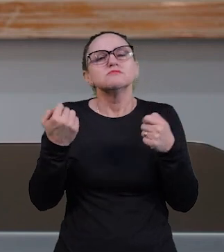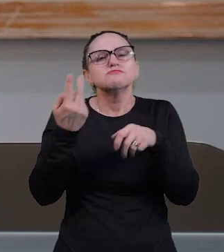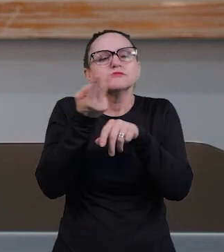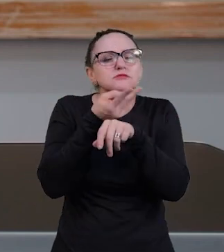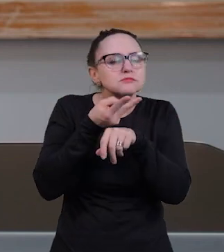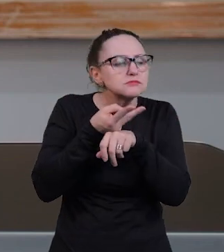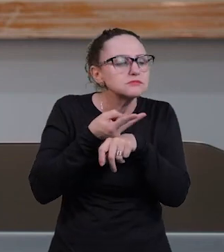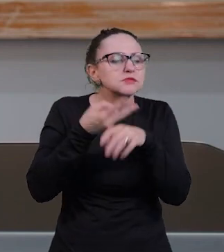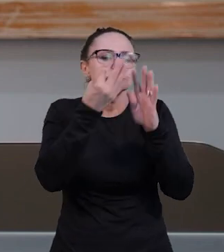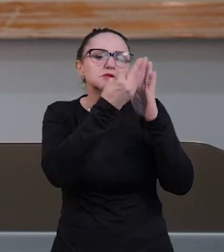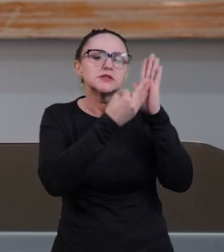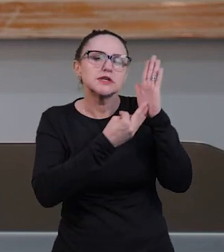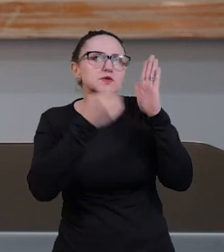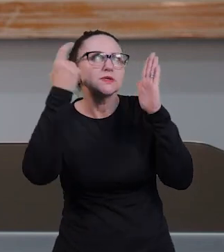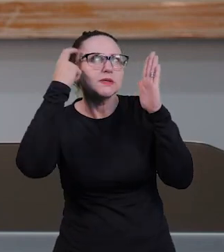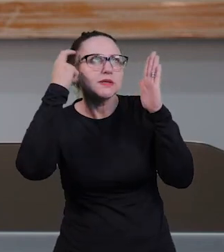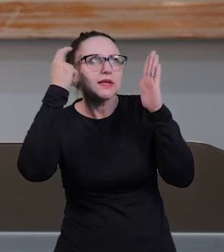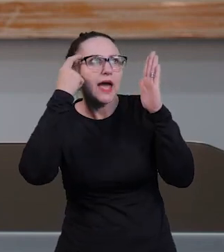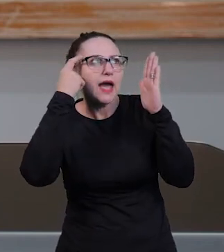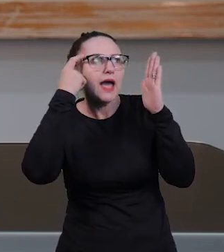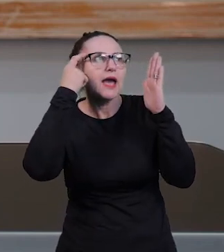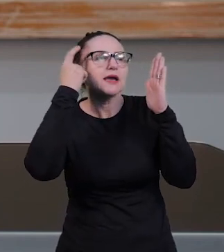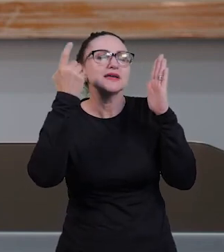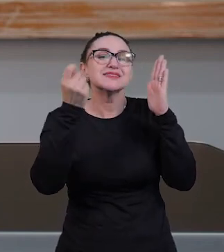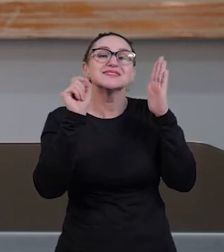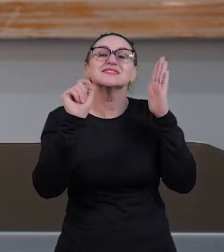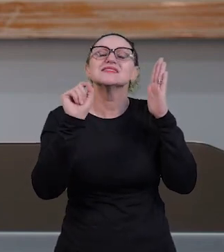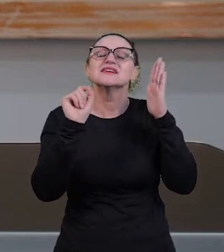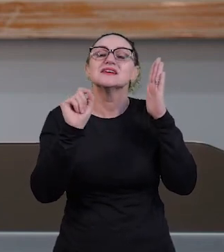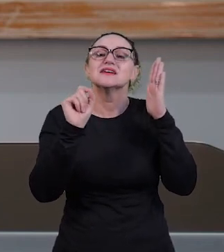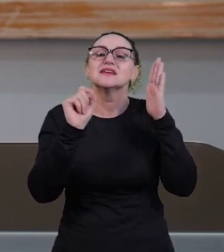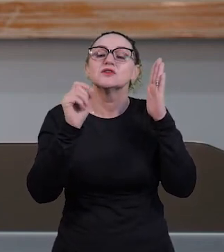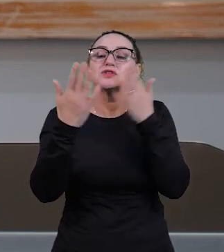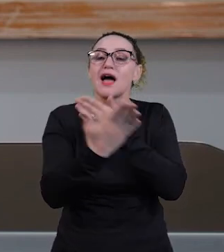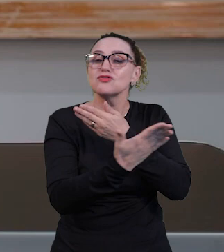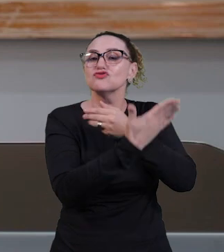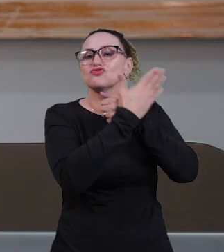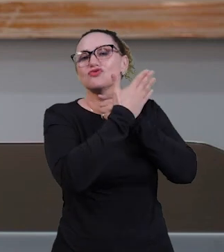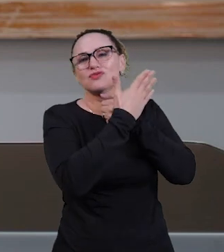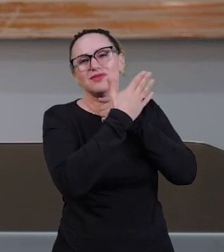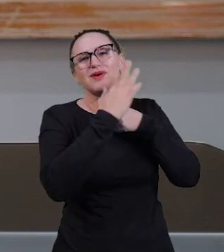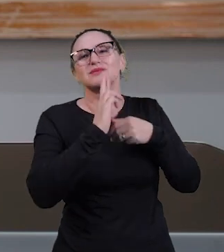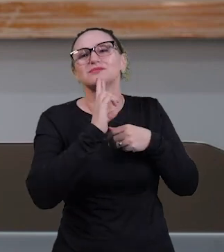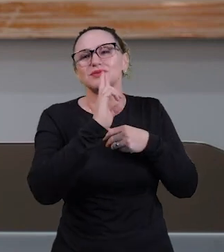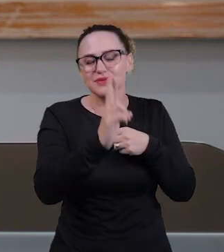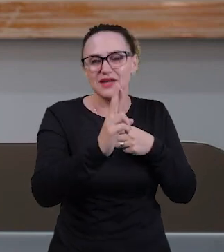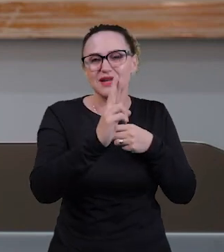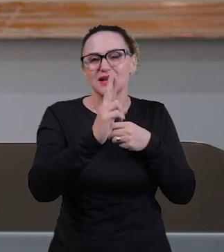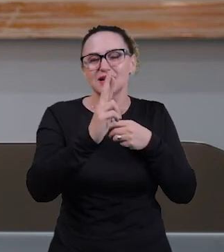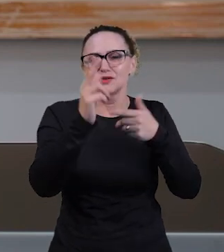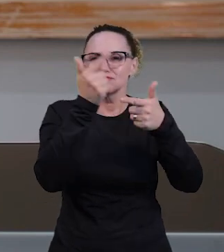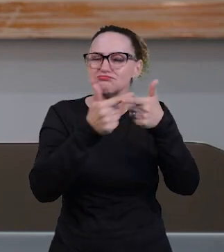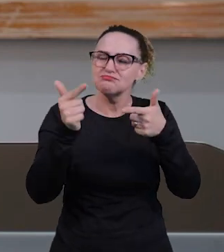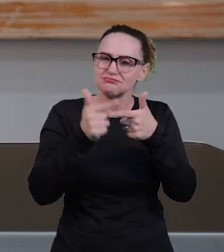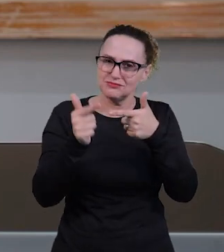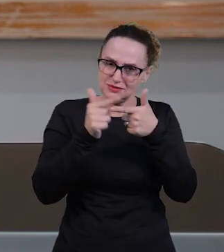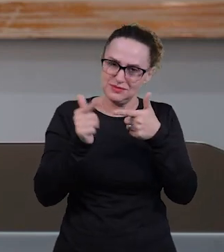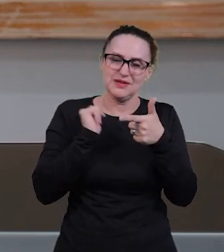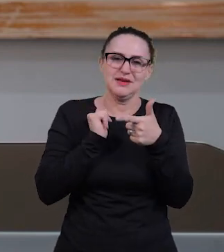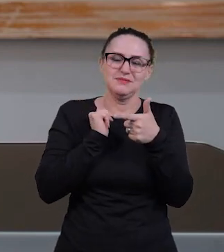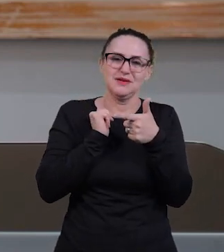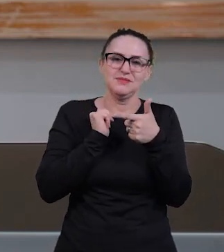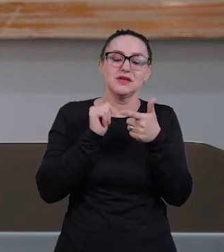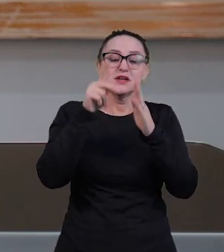algumas ideias ou conceitos que nos auxiliem a responder os nossos questionamentos ou a nossa problematização